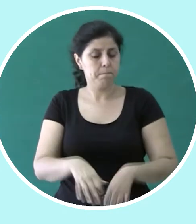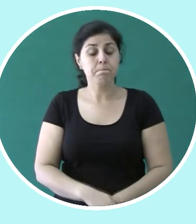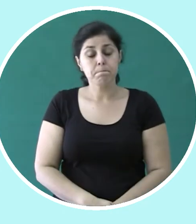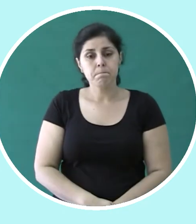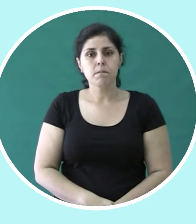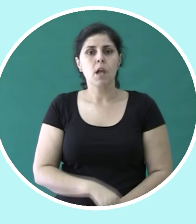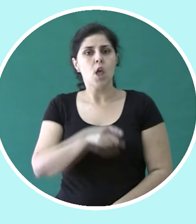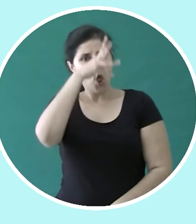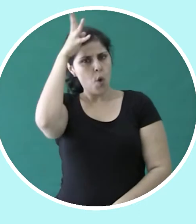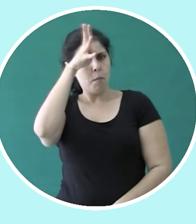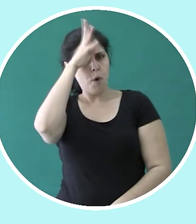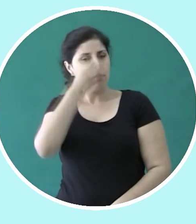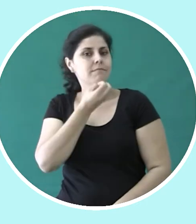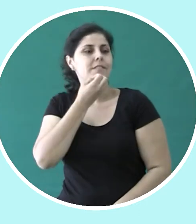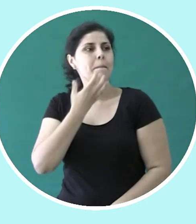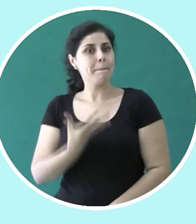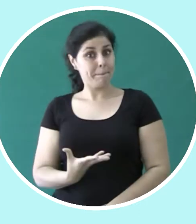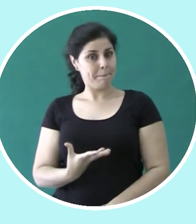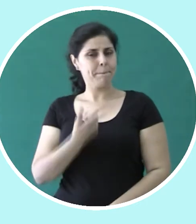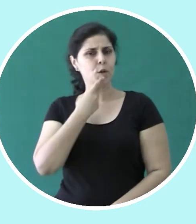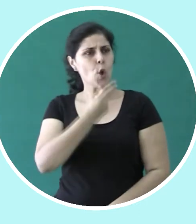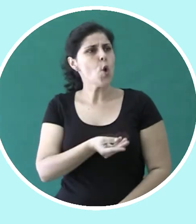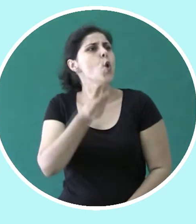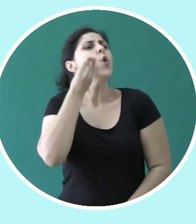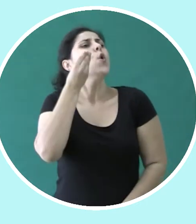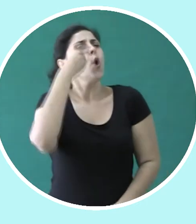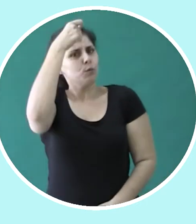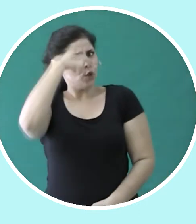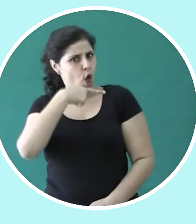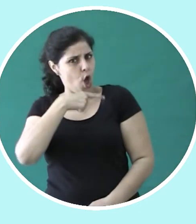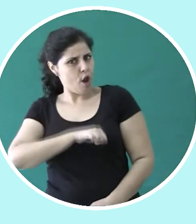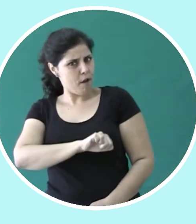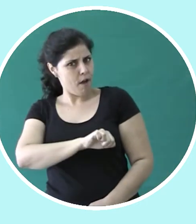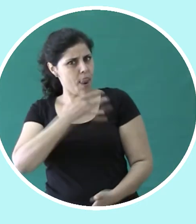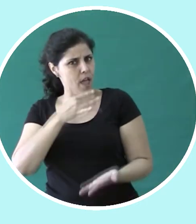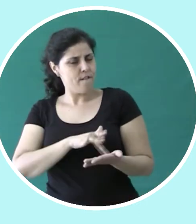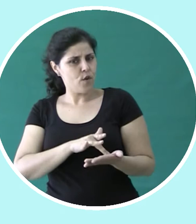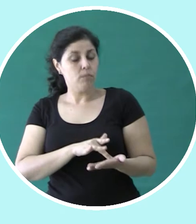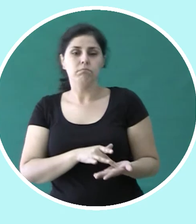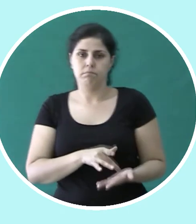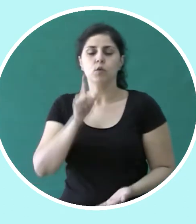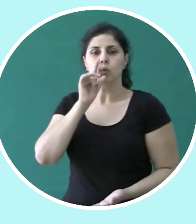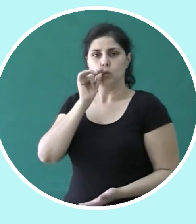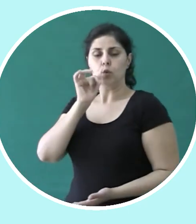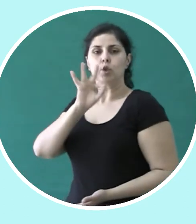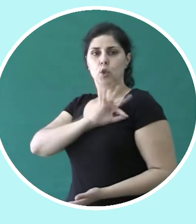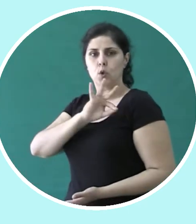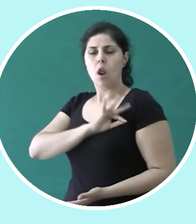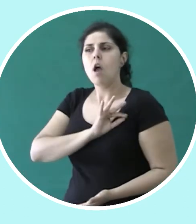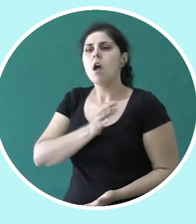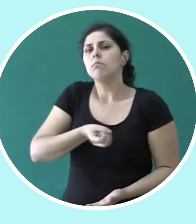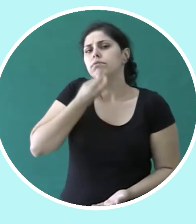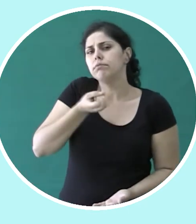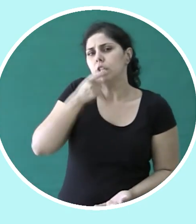Por gentileza, Leopoldo perguntou ao velho como era a história e o senhor relatou